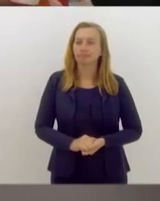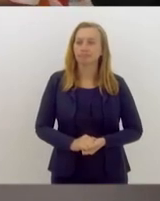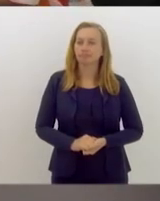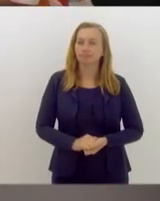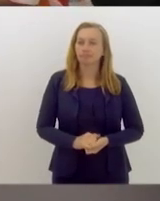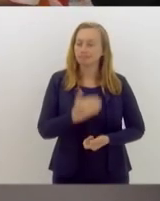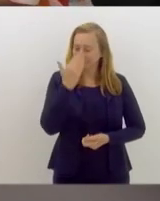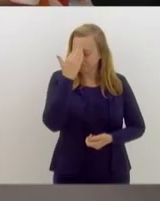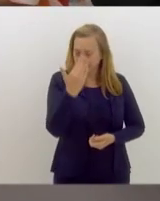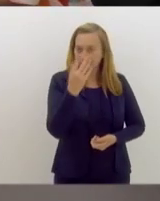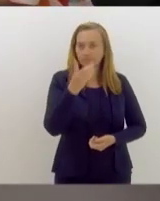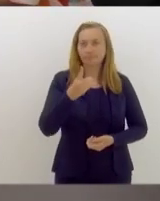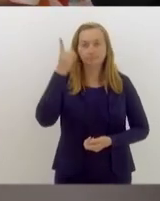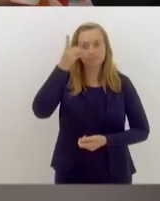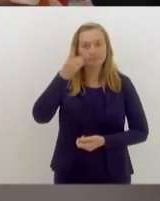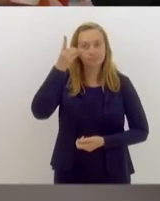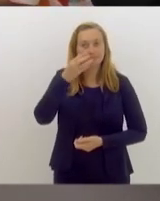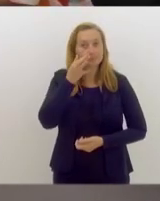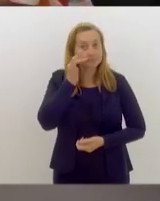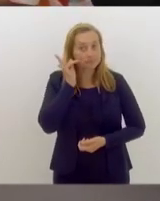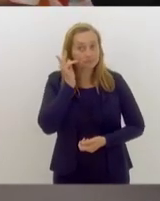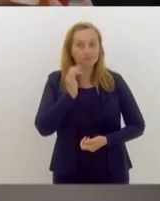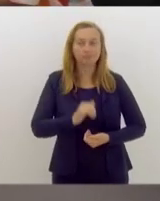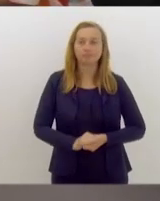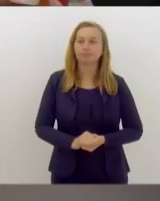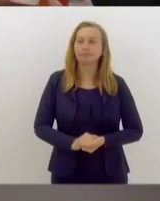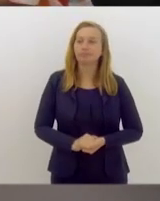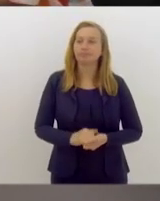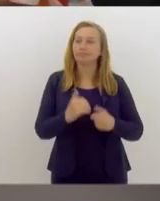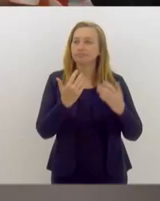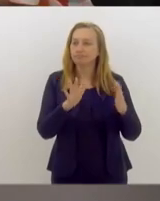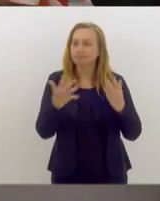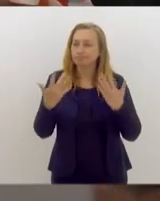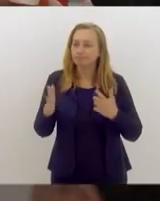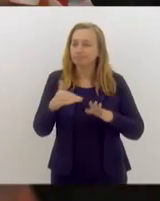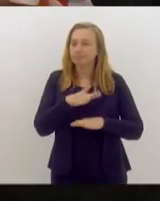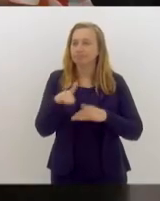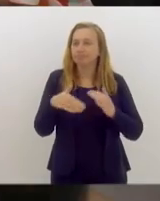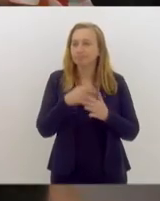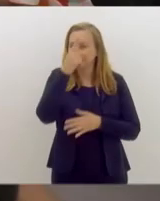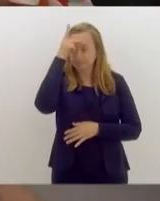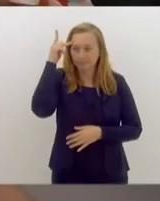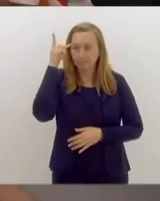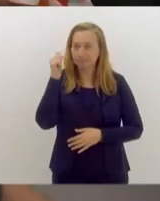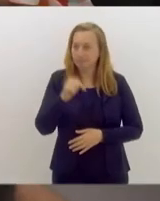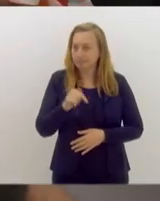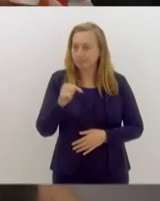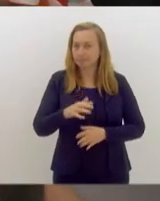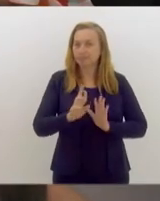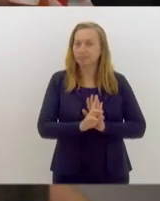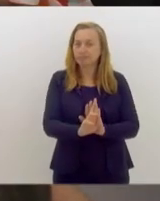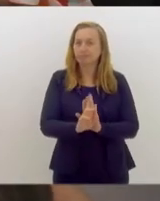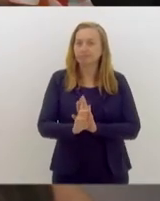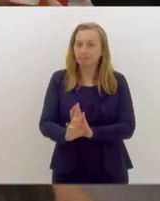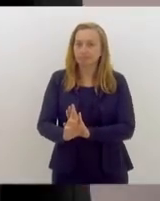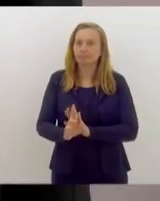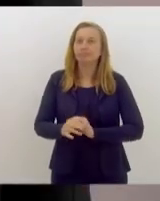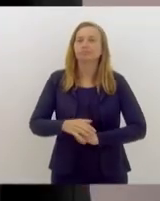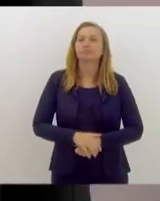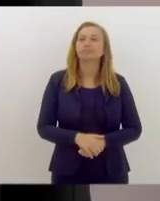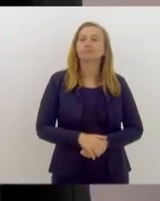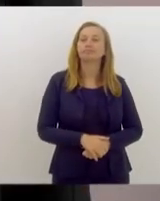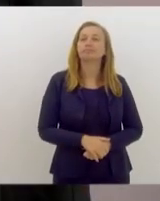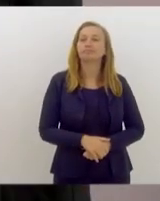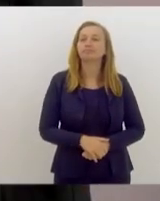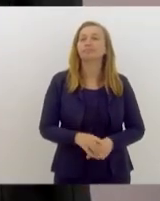Bom, obrigado, deputado Flávio Serafini. Saúdo todas as pessoas aqui, todas as representações, e